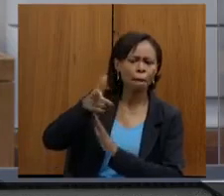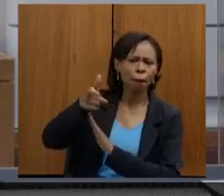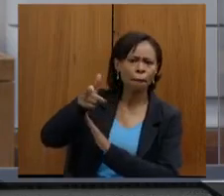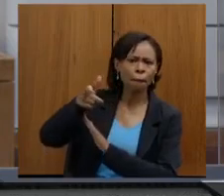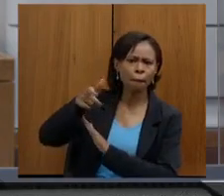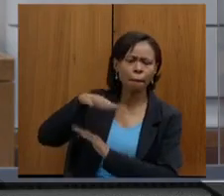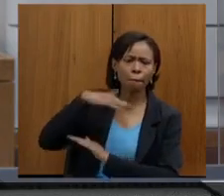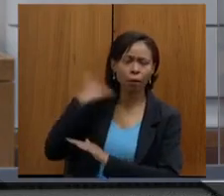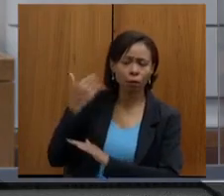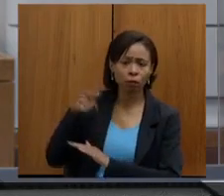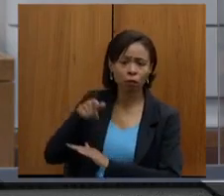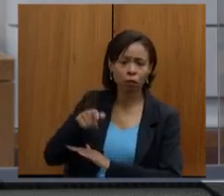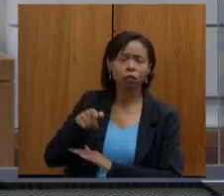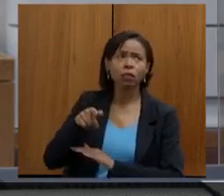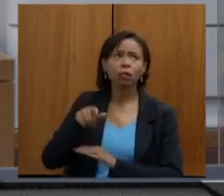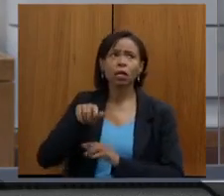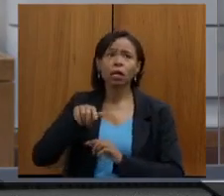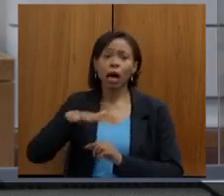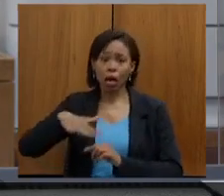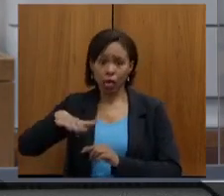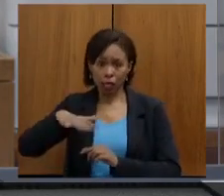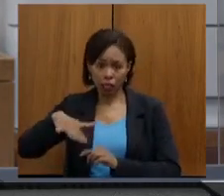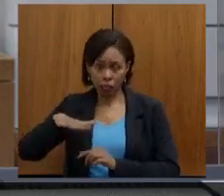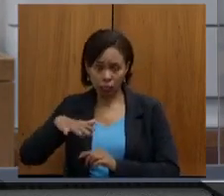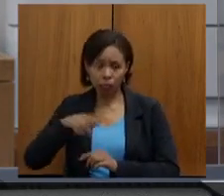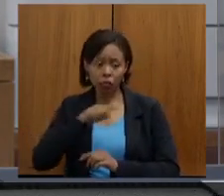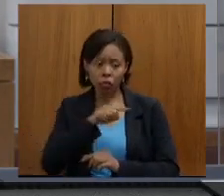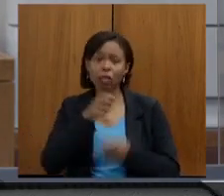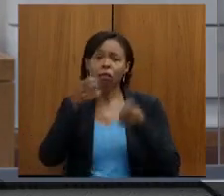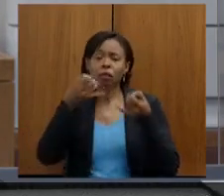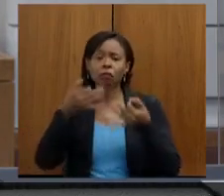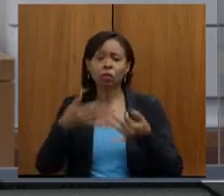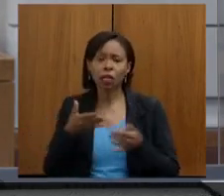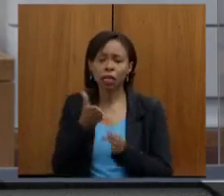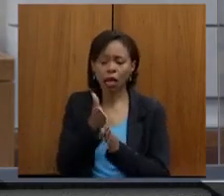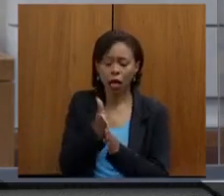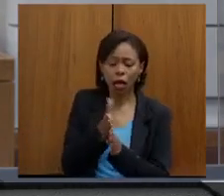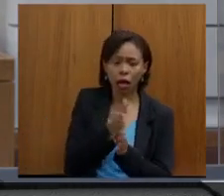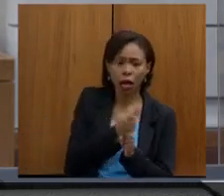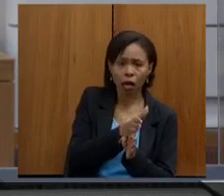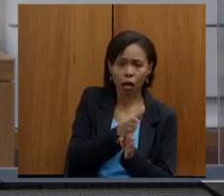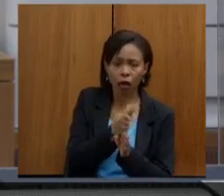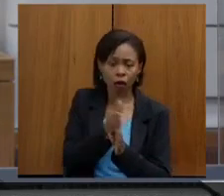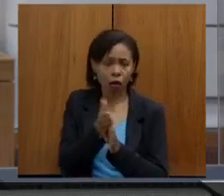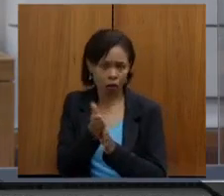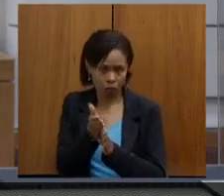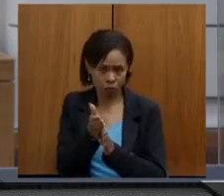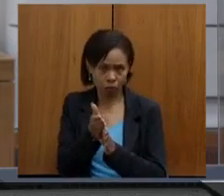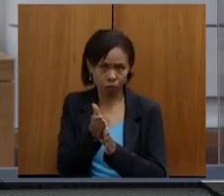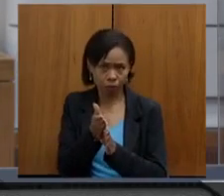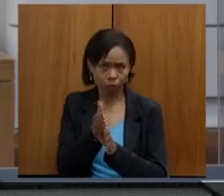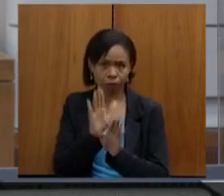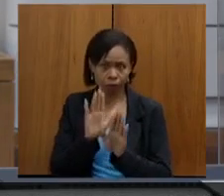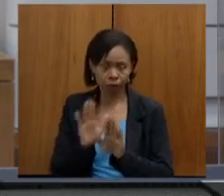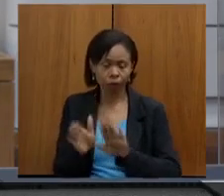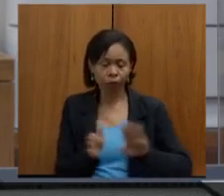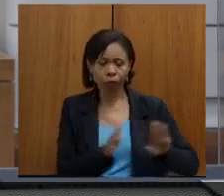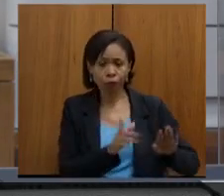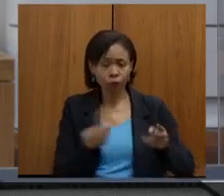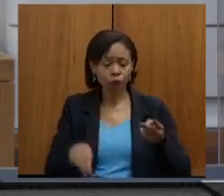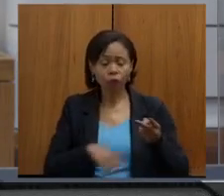pegando o exemplo de Além Paraíba só só falar um pouquinho sobre as divisas essa esse é um ponto